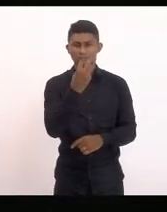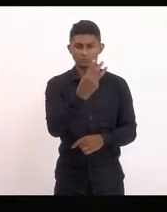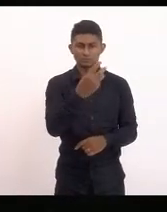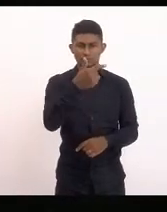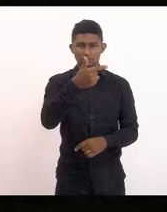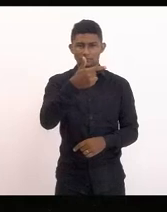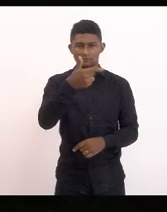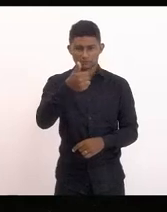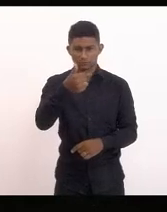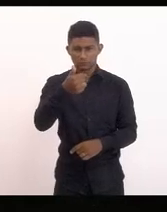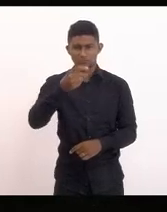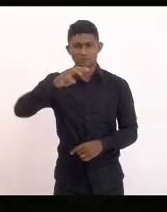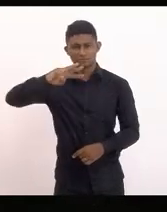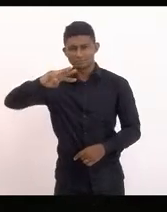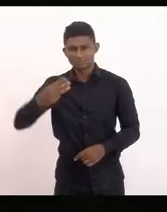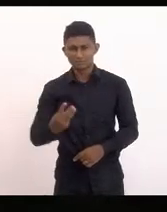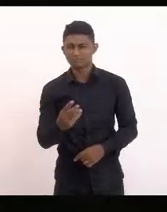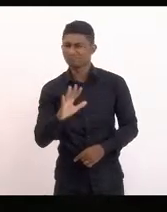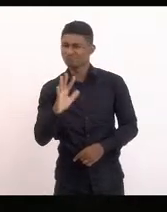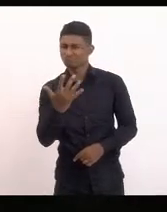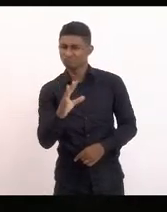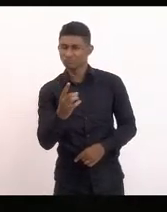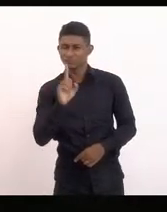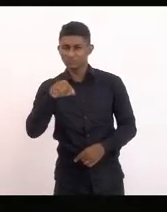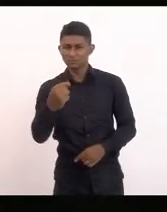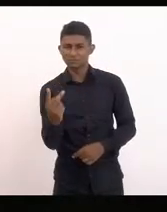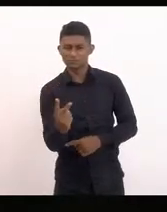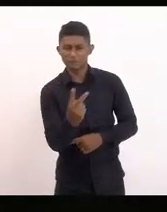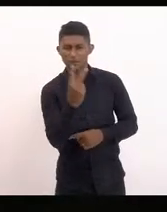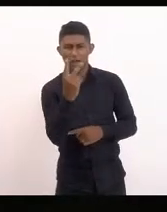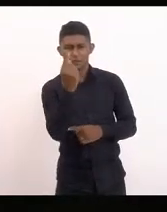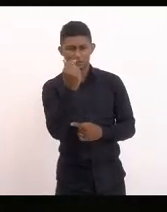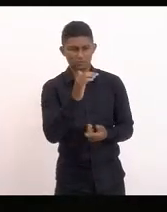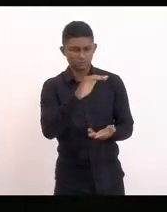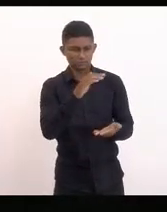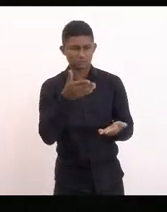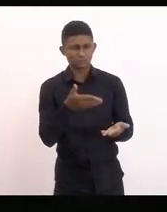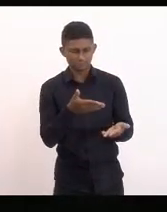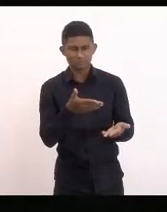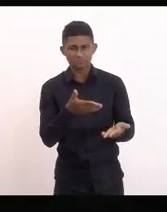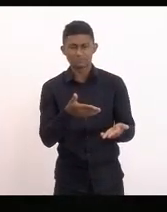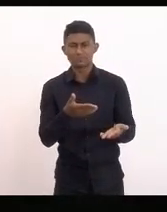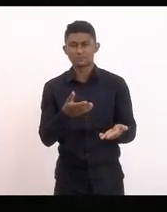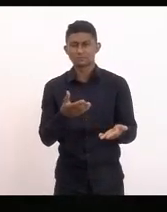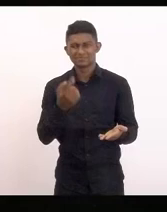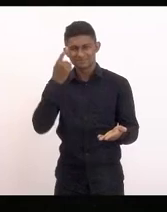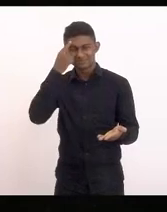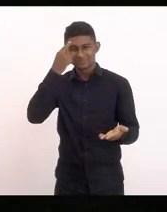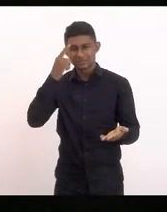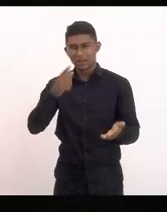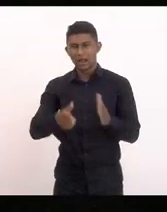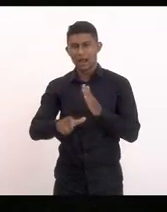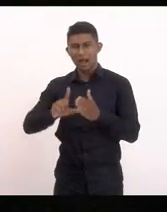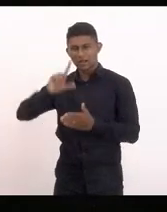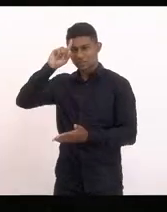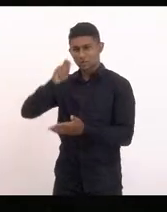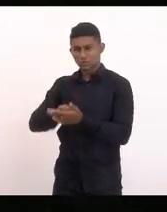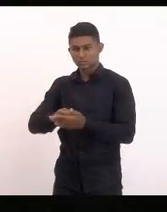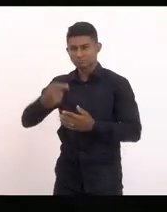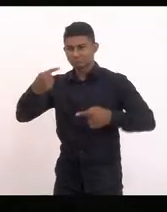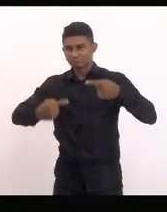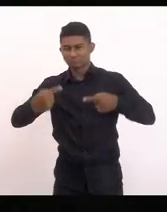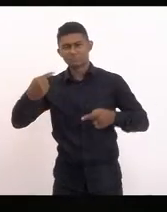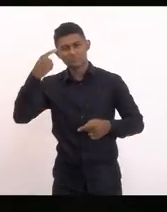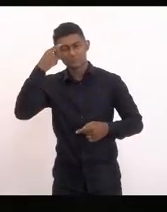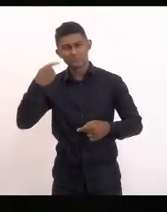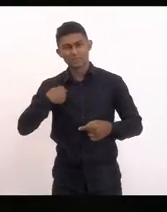milhões seria o valor para se garantir aquilo que foi decidido na discussão, e eu apresentei